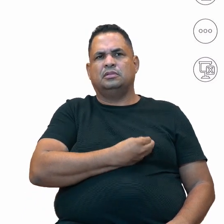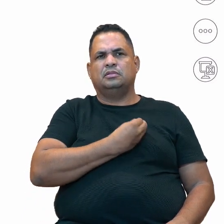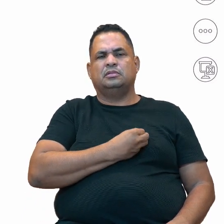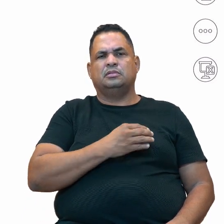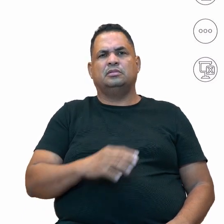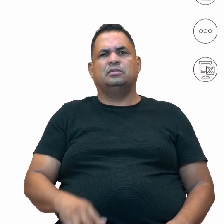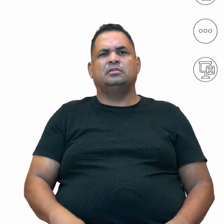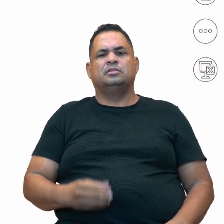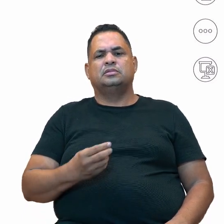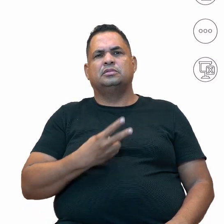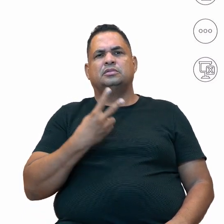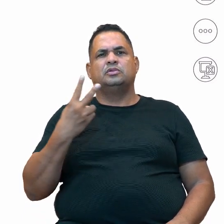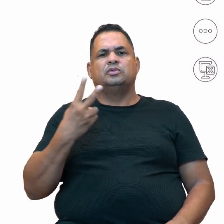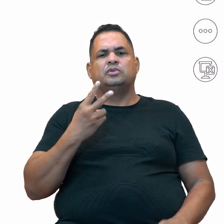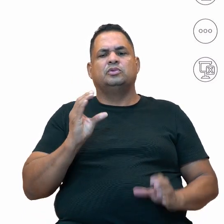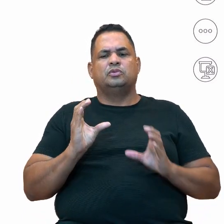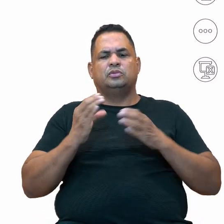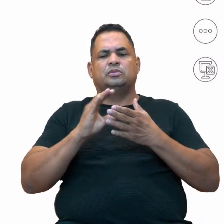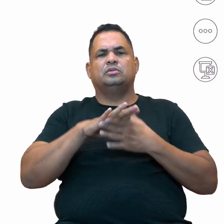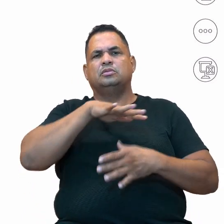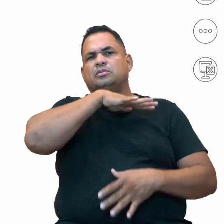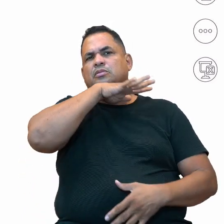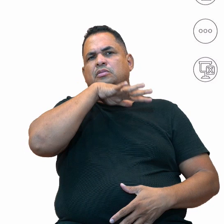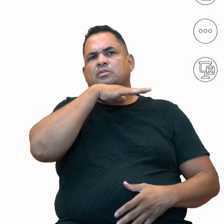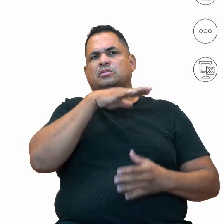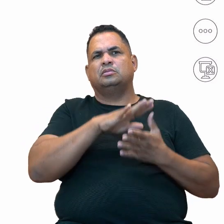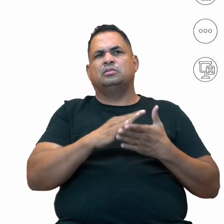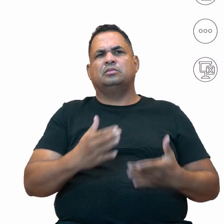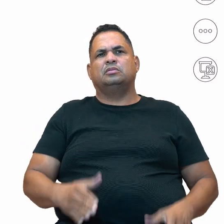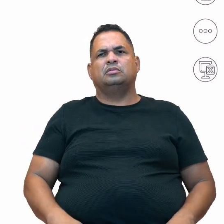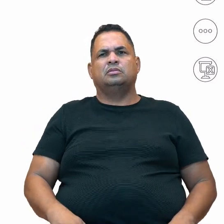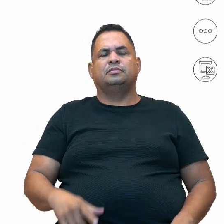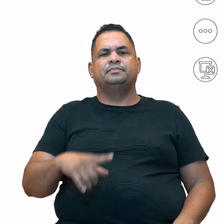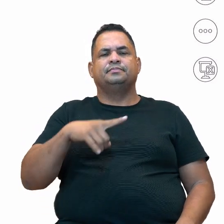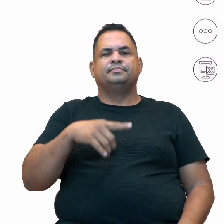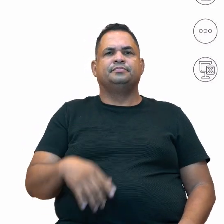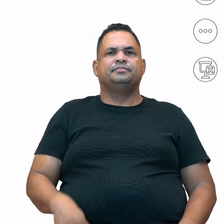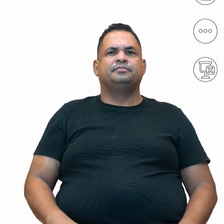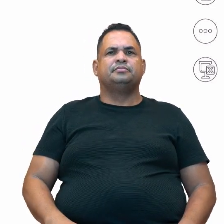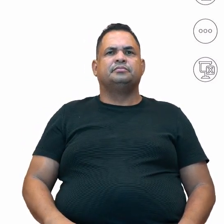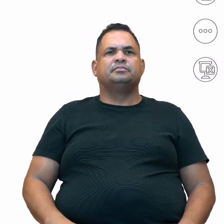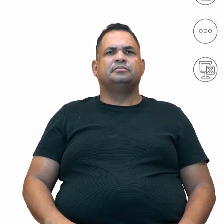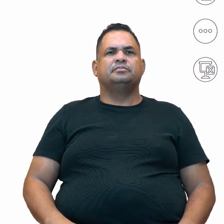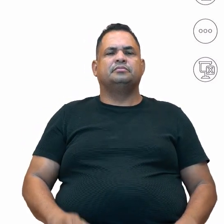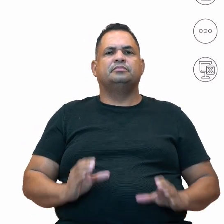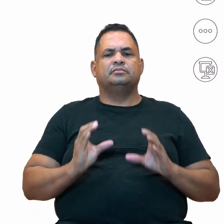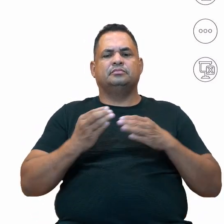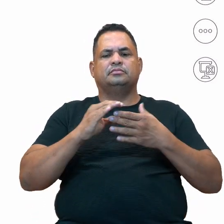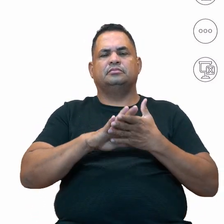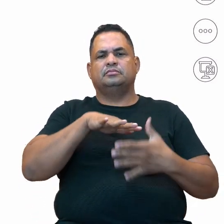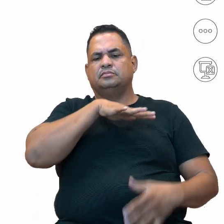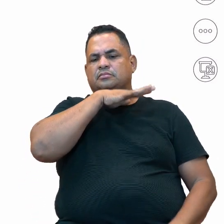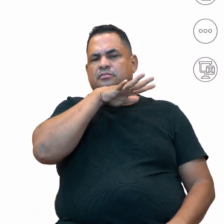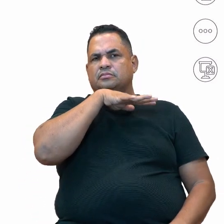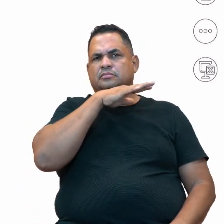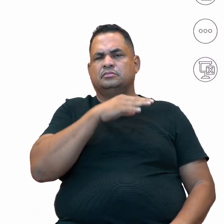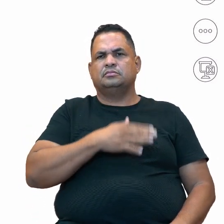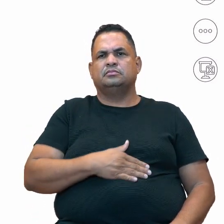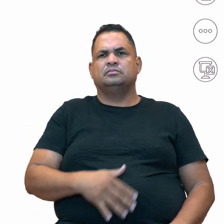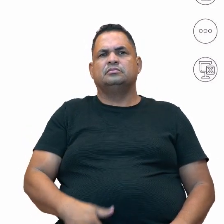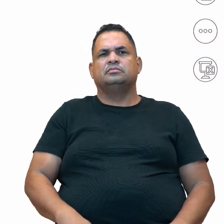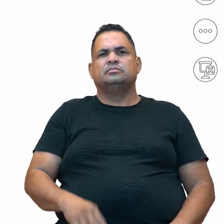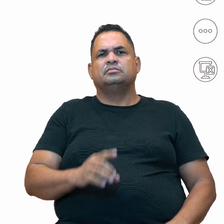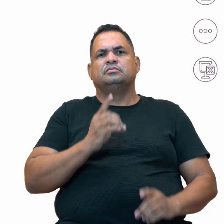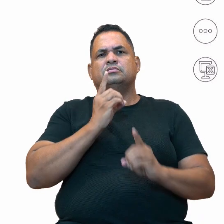dos animais, o processo de evolução, né? Tem os poríferos, aí vem os quinidários. Então, nesse grupo de animais, você vai encontrar a